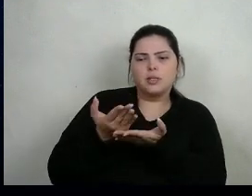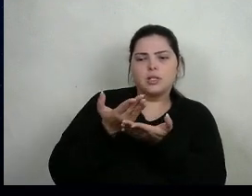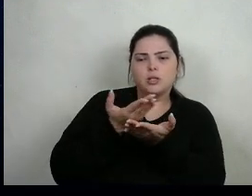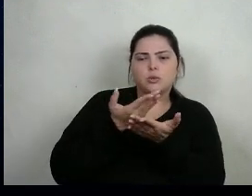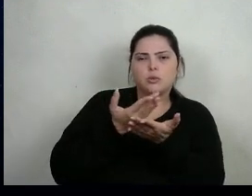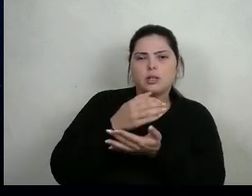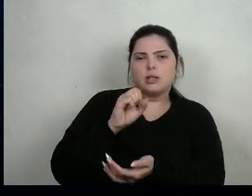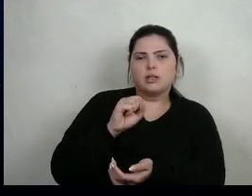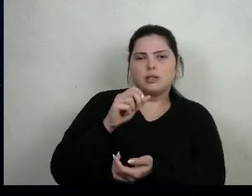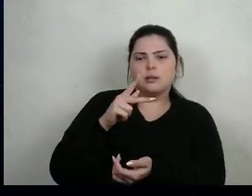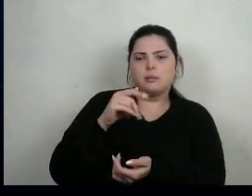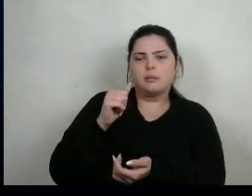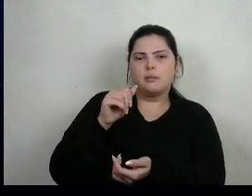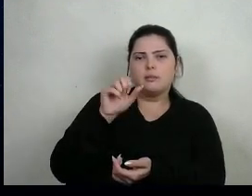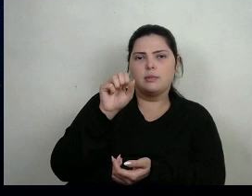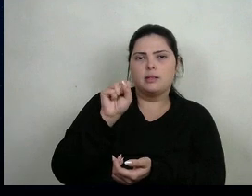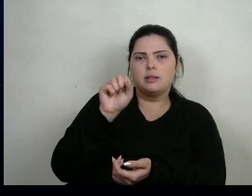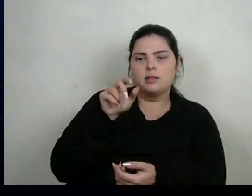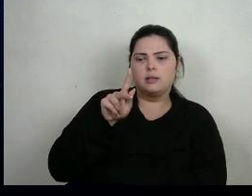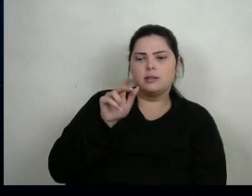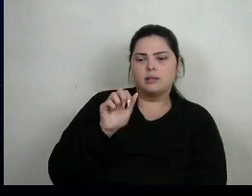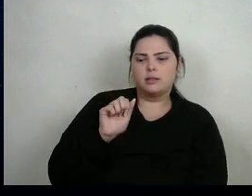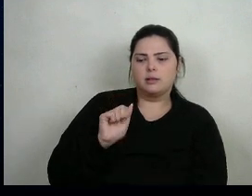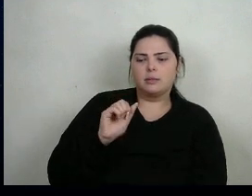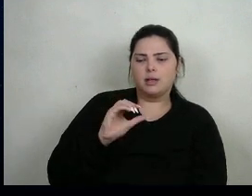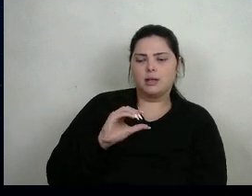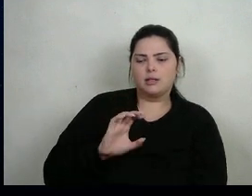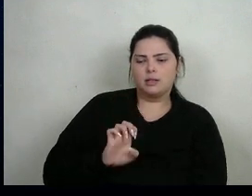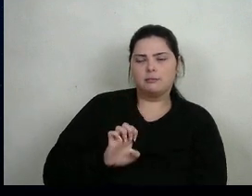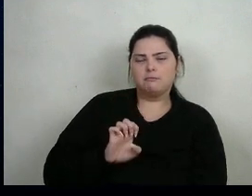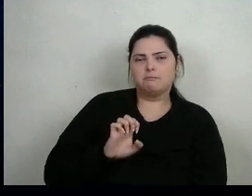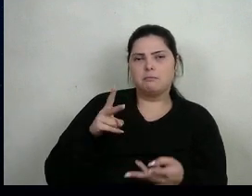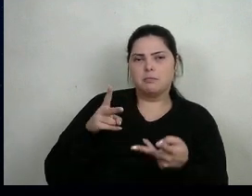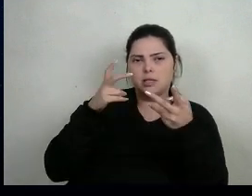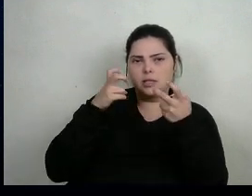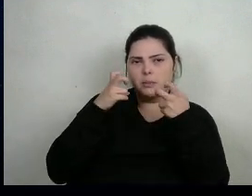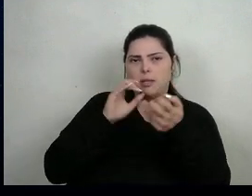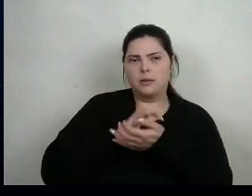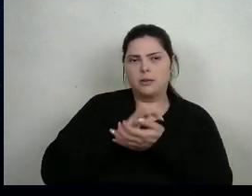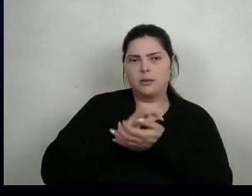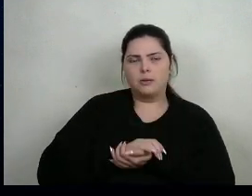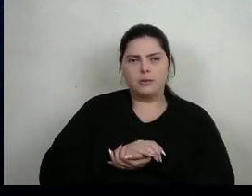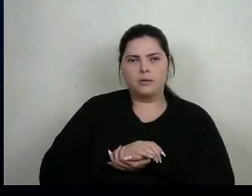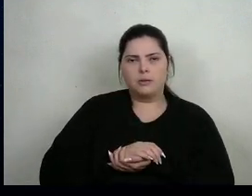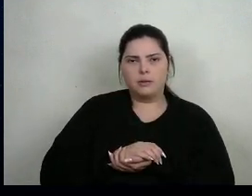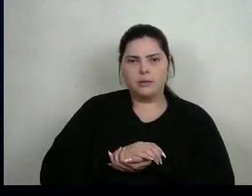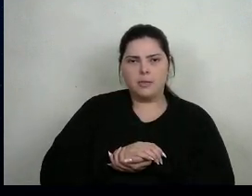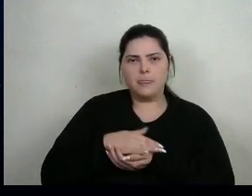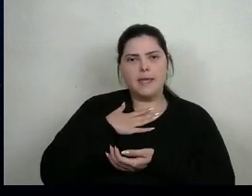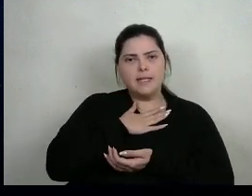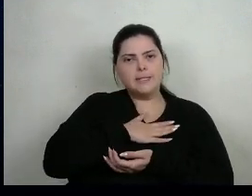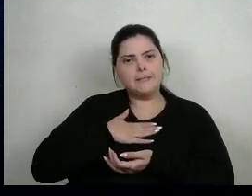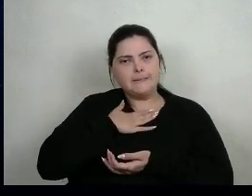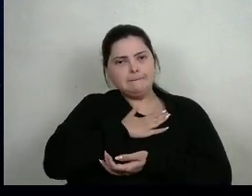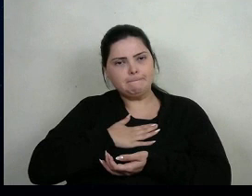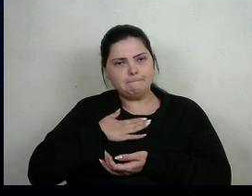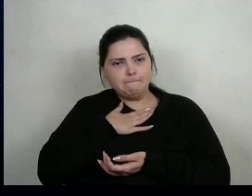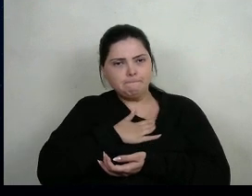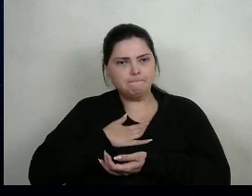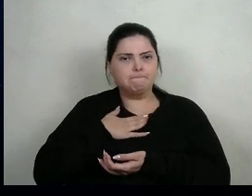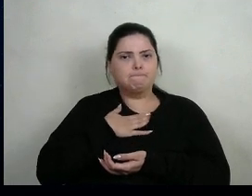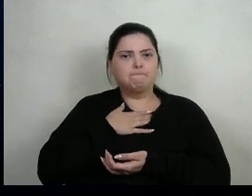Space repararam na primeira dimensão satisfação e bem-estar